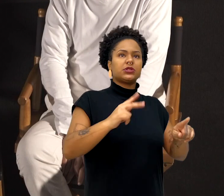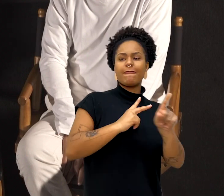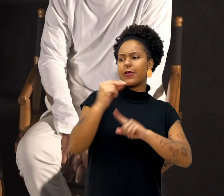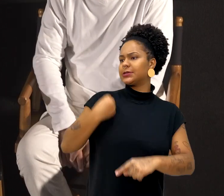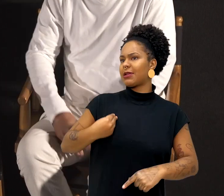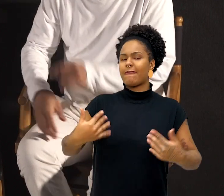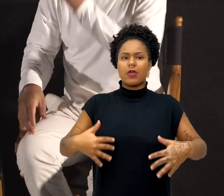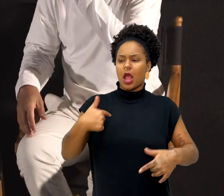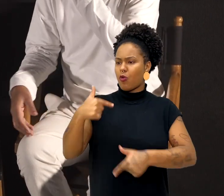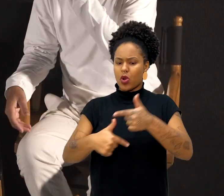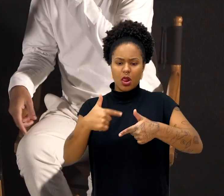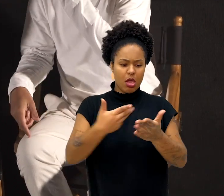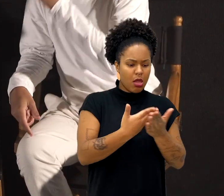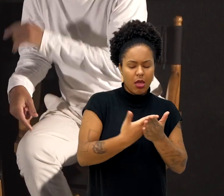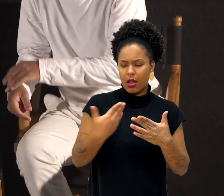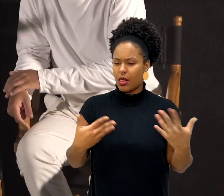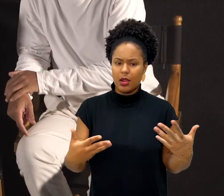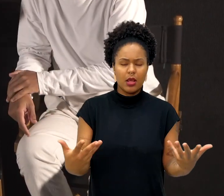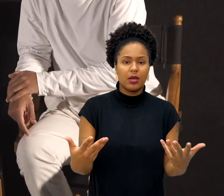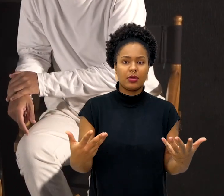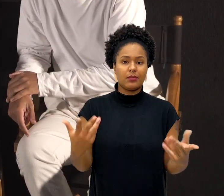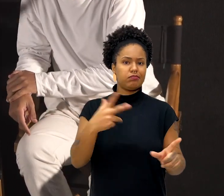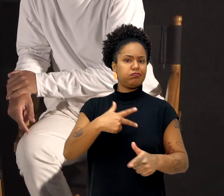na vida, vou fazer o meu corre, vou estudar, vou